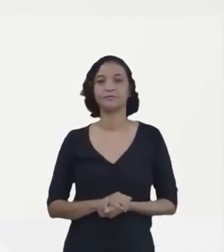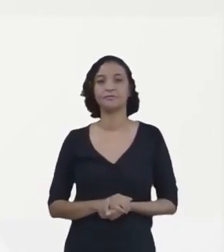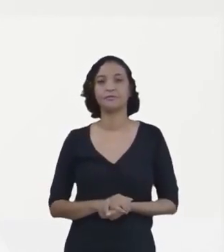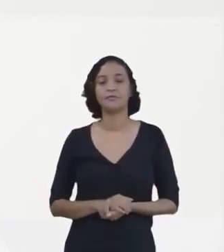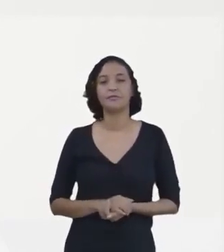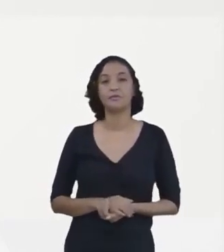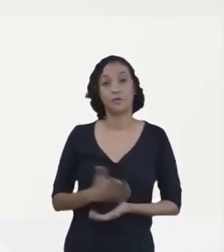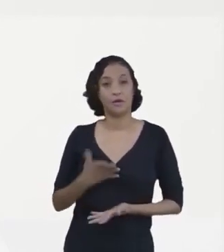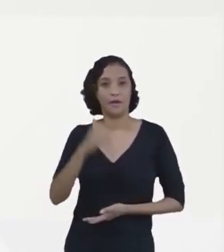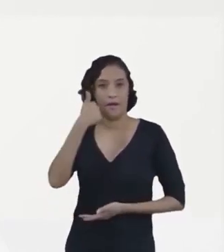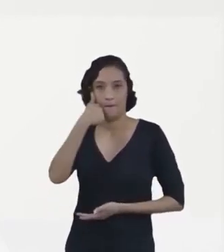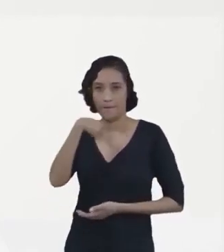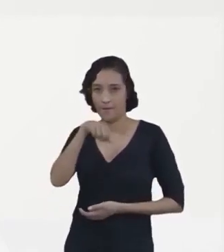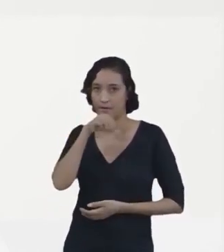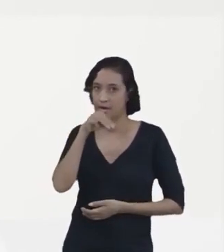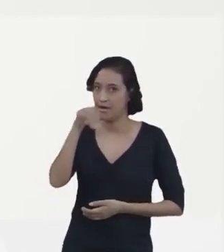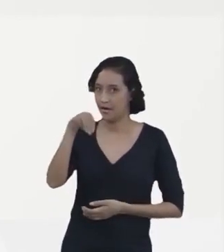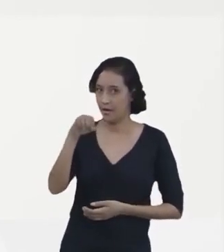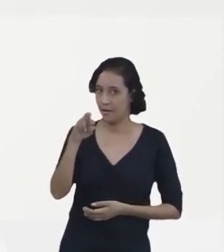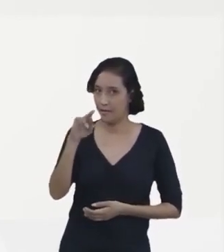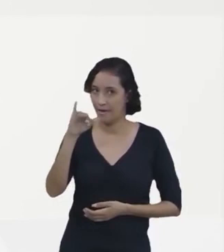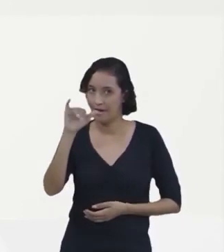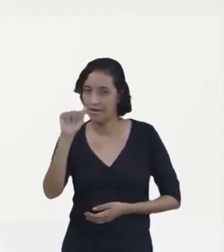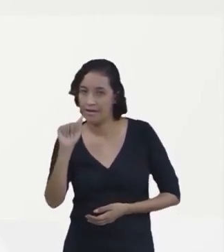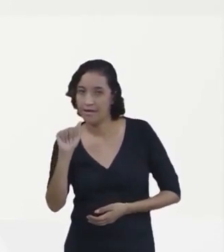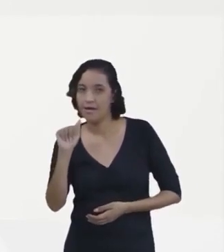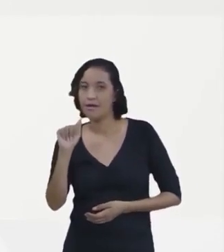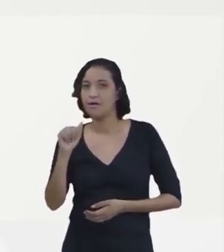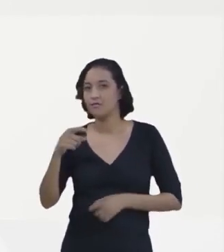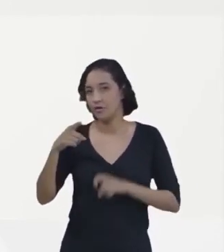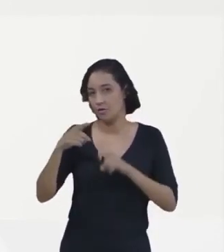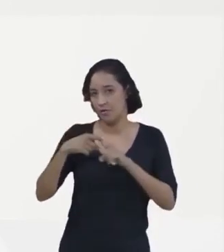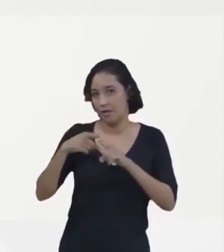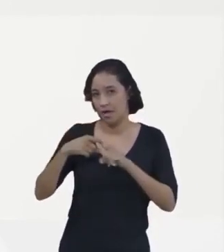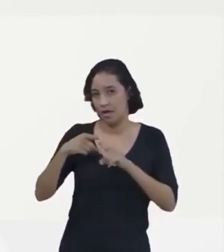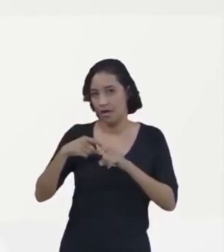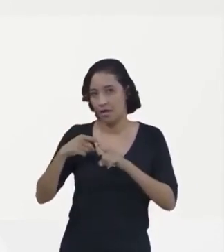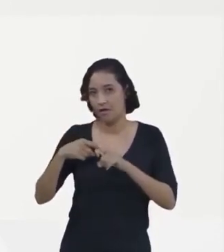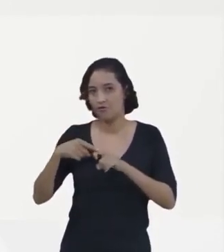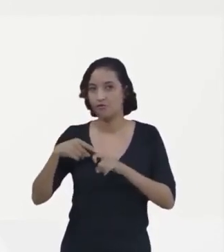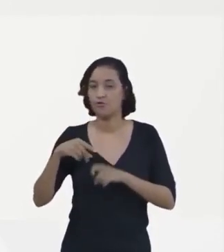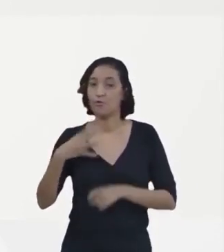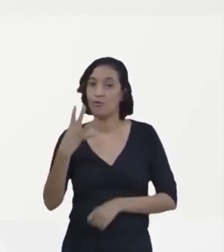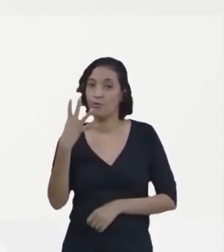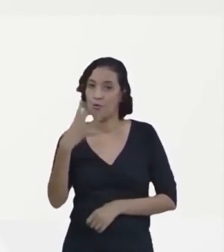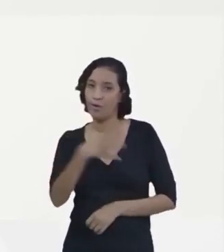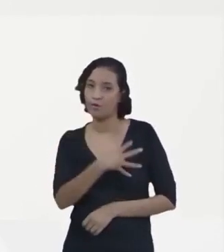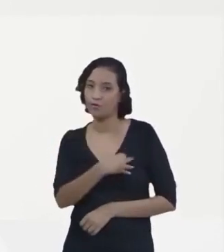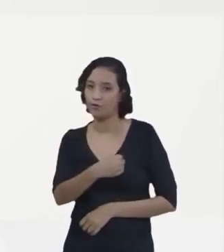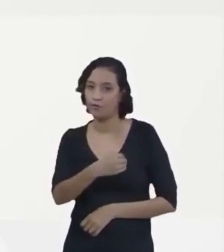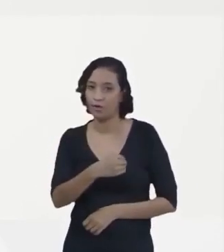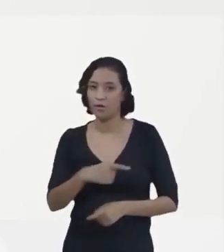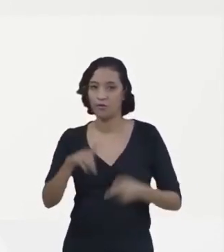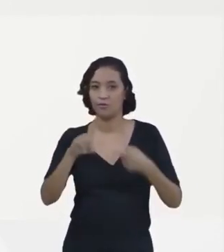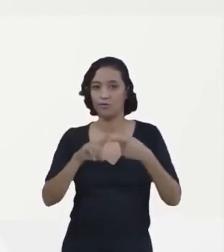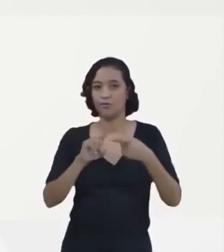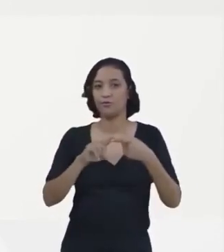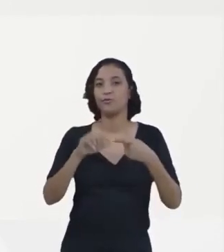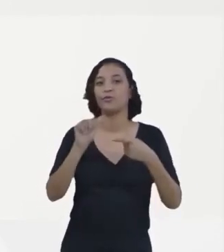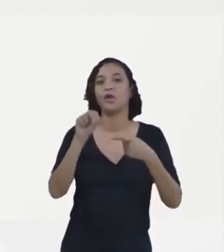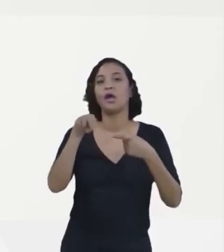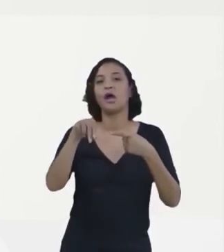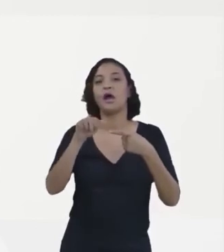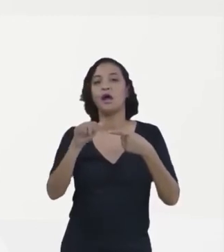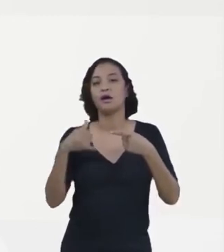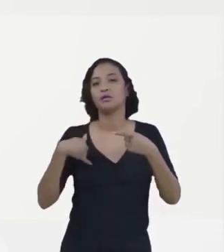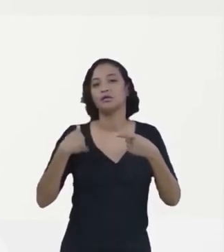seus filhos, Ana Clara, 8 anos, Rodrigo, 11 anos, Mariana, 2 anos e Luiz,